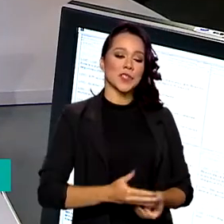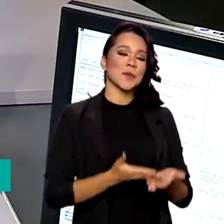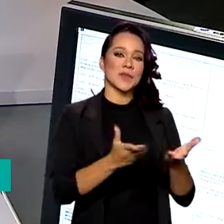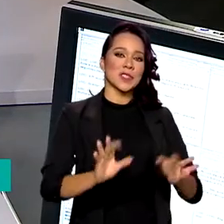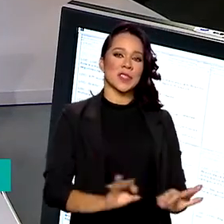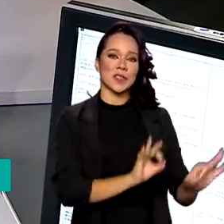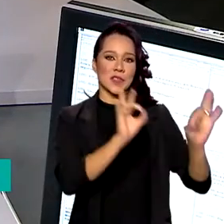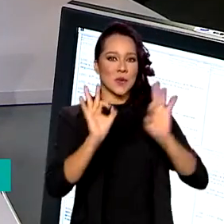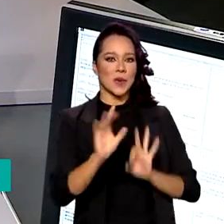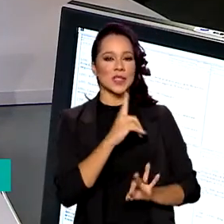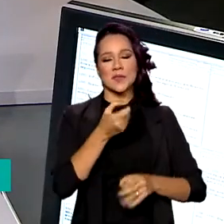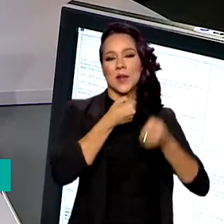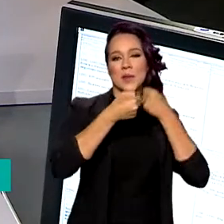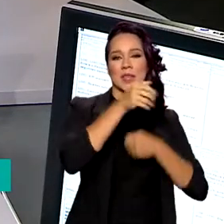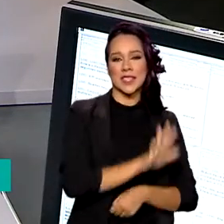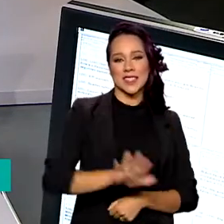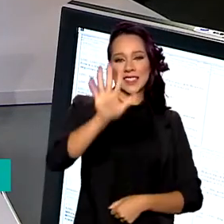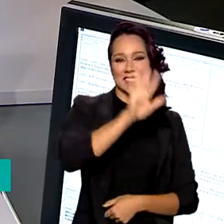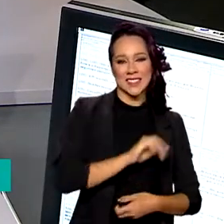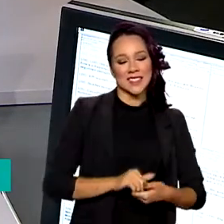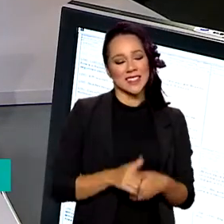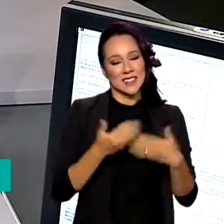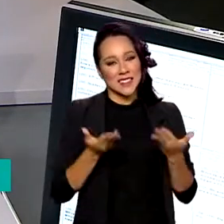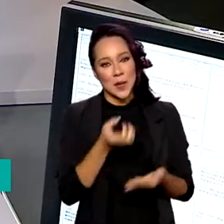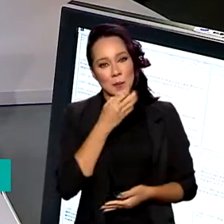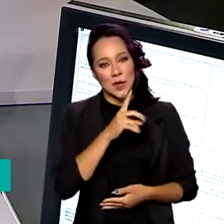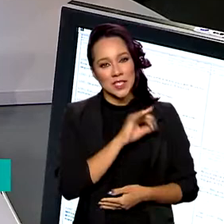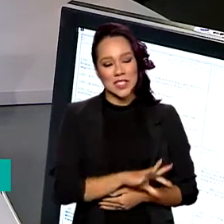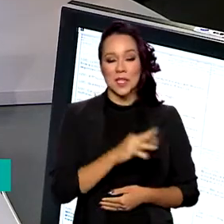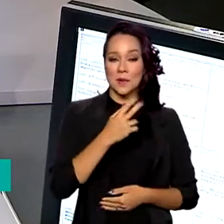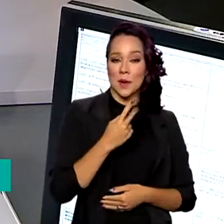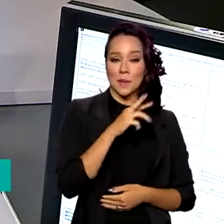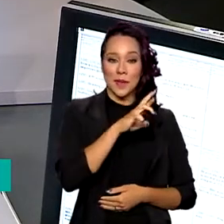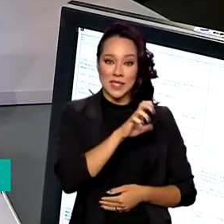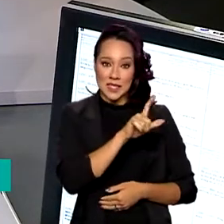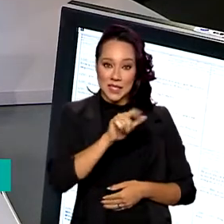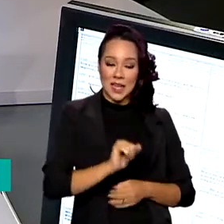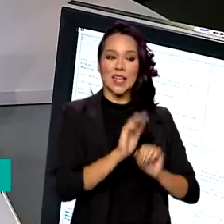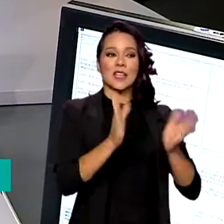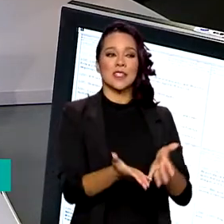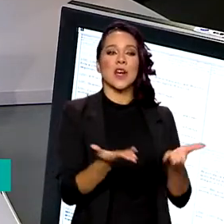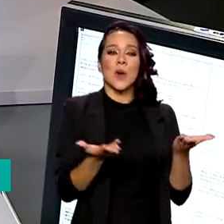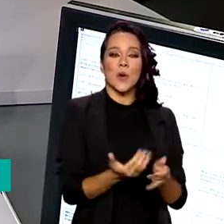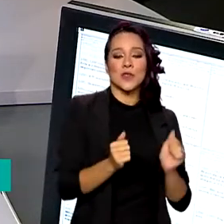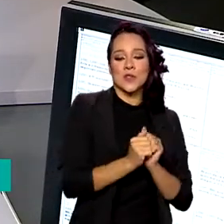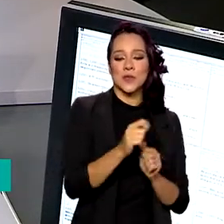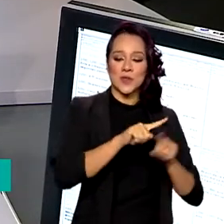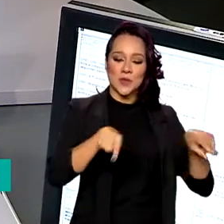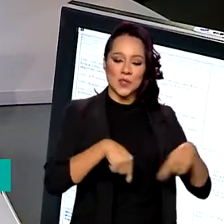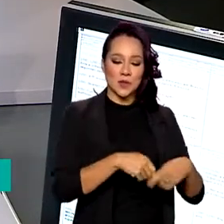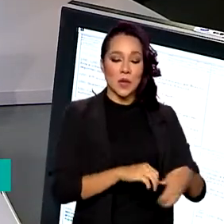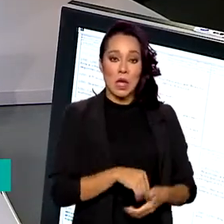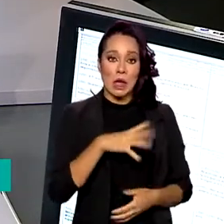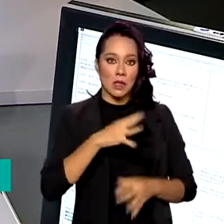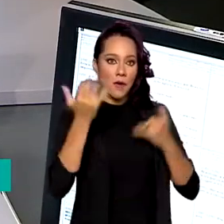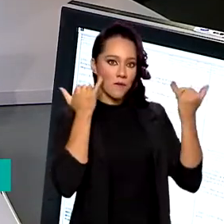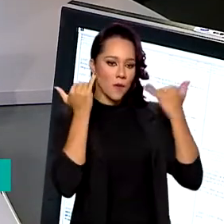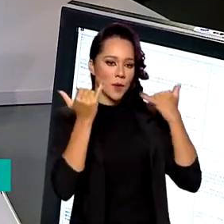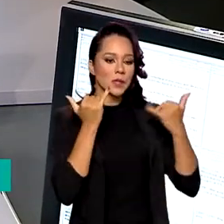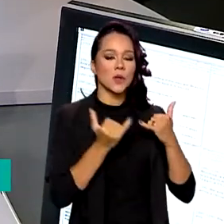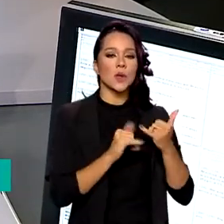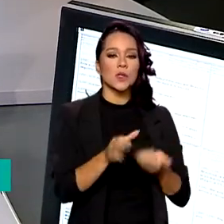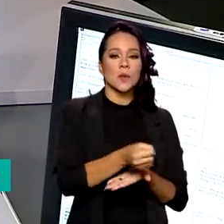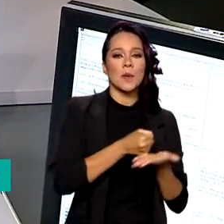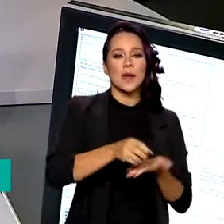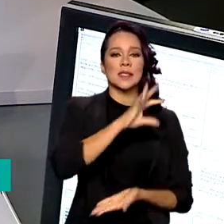você que acompanha a gente pelo repórter nacional e claro bom dia para Priscila mazenote que já está aqui com a gente no estúdio e tem informações sobre